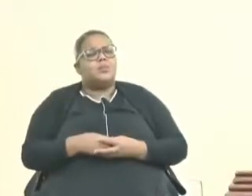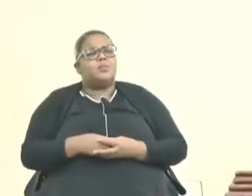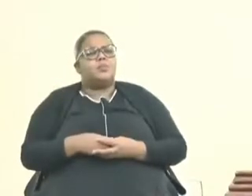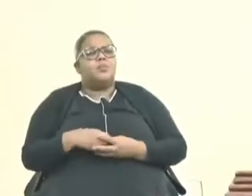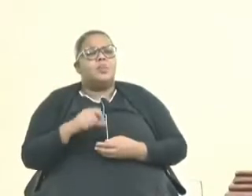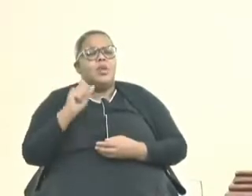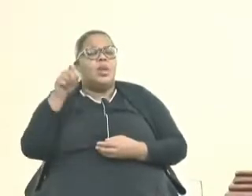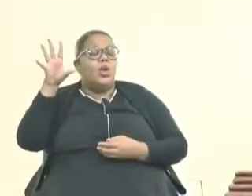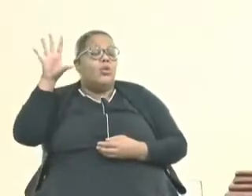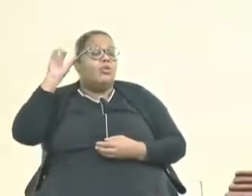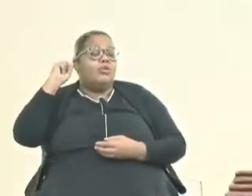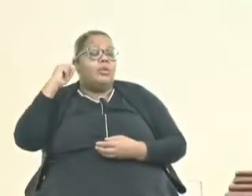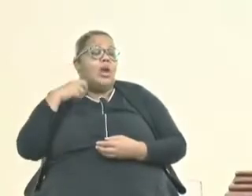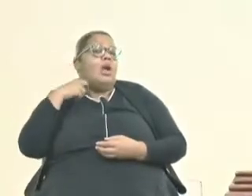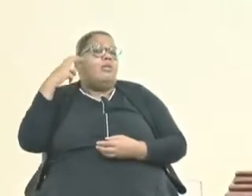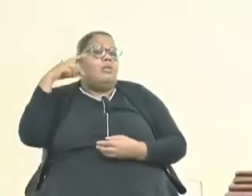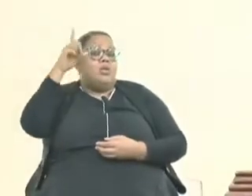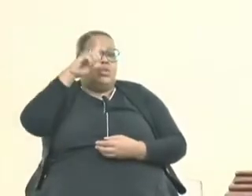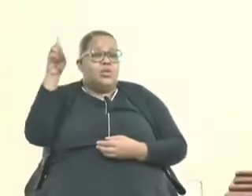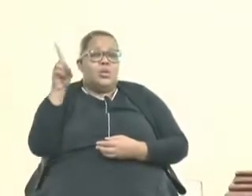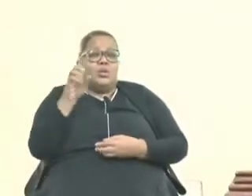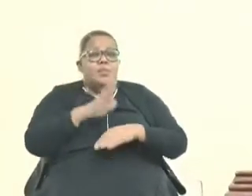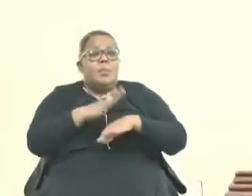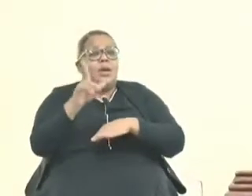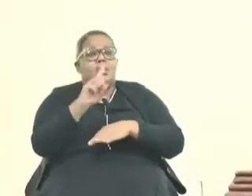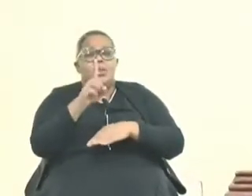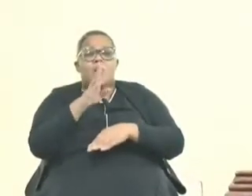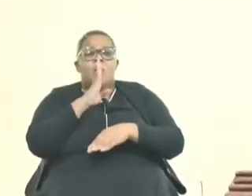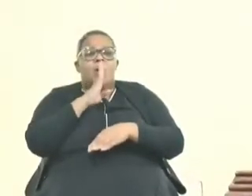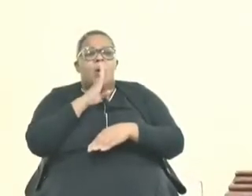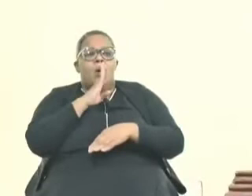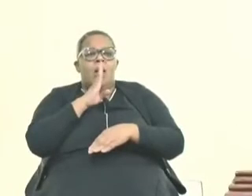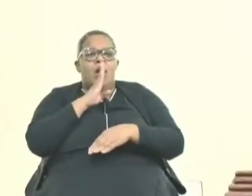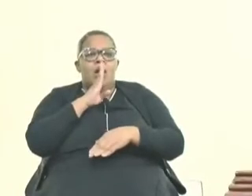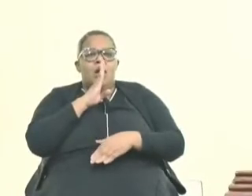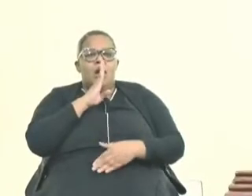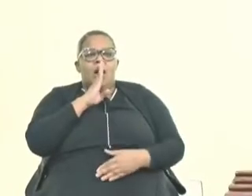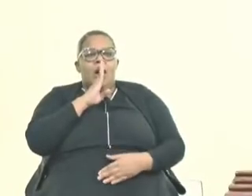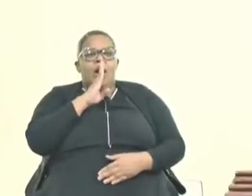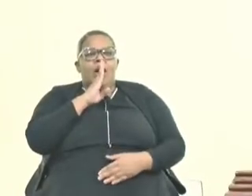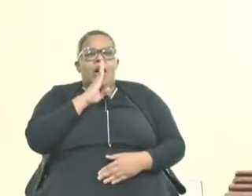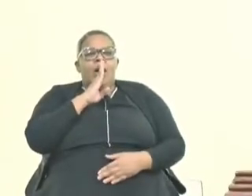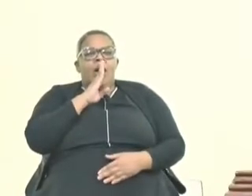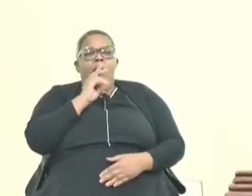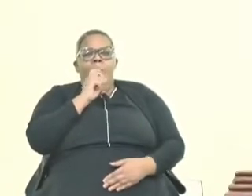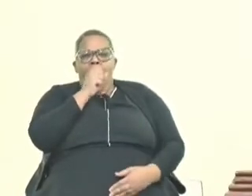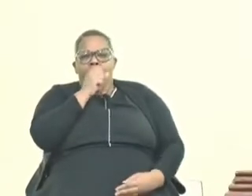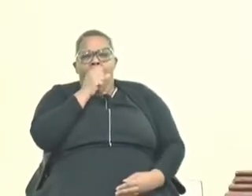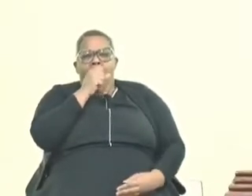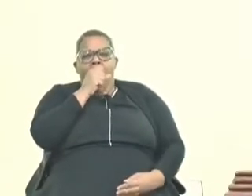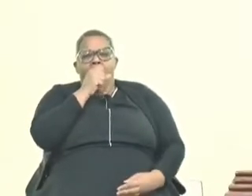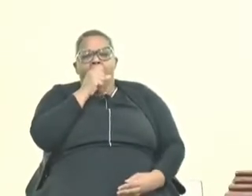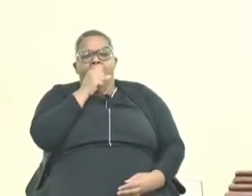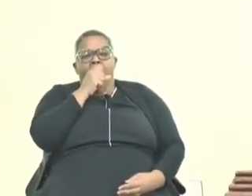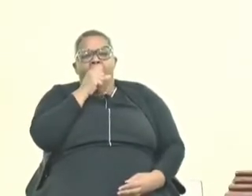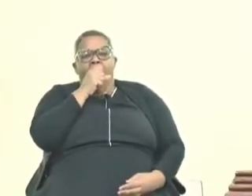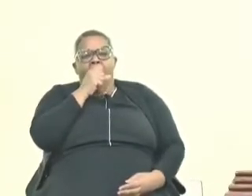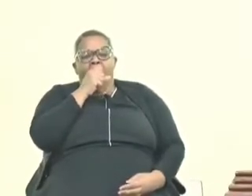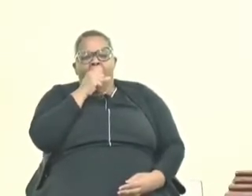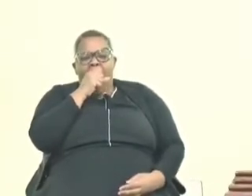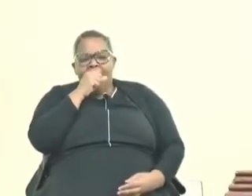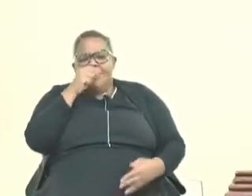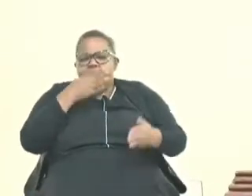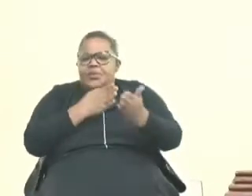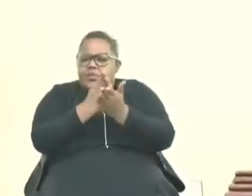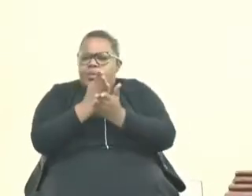Voz de Deus mas ele não conhecia ele vai e até ele e fala assim estou aqui eu sou me chamou